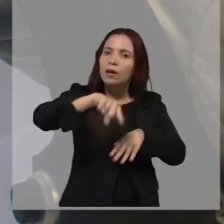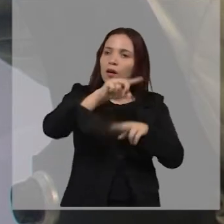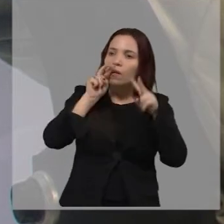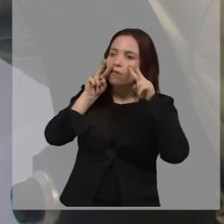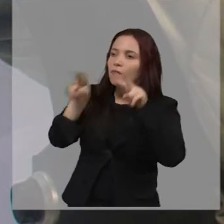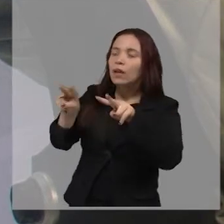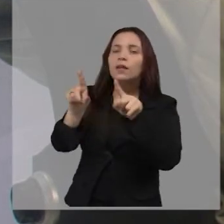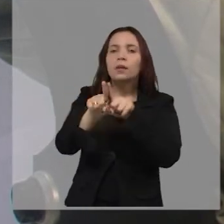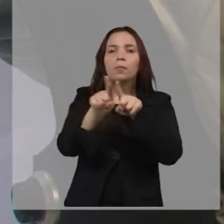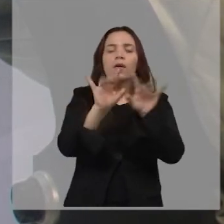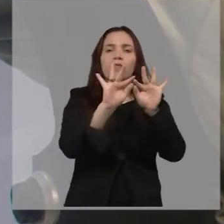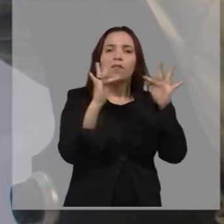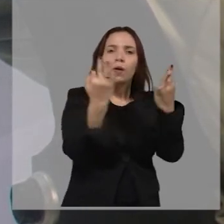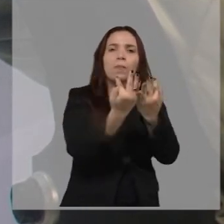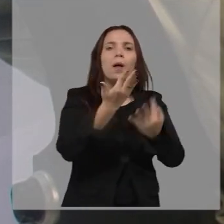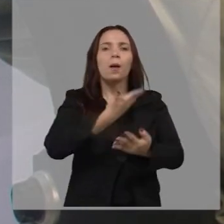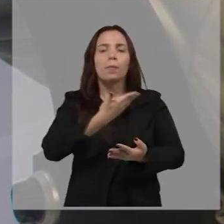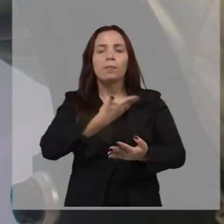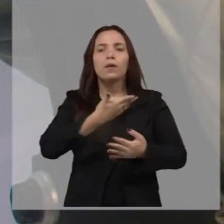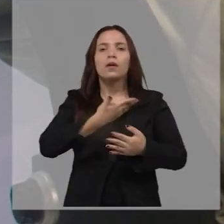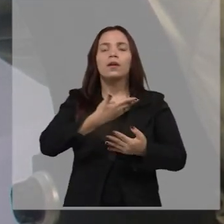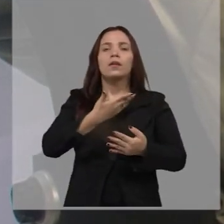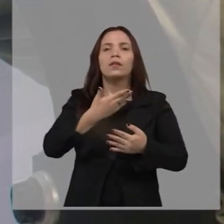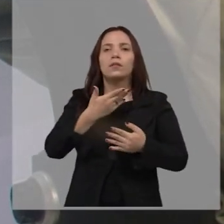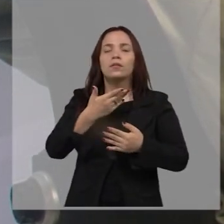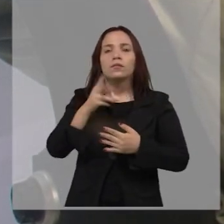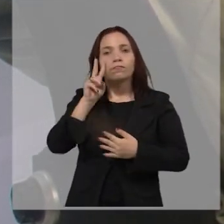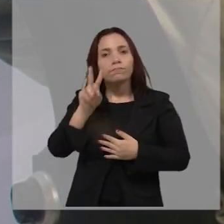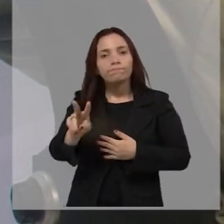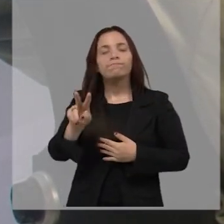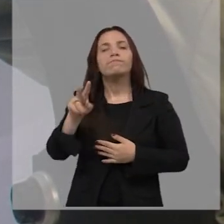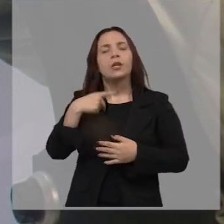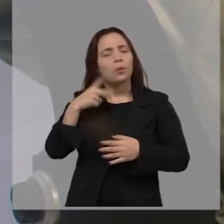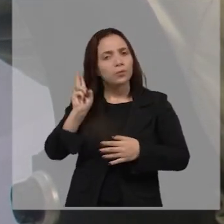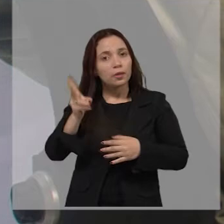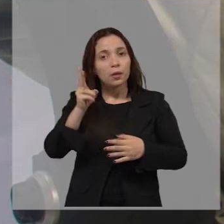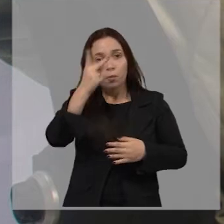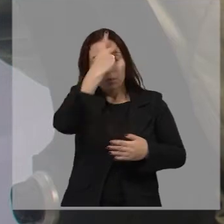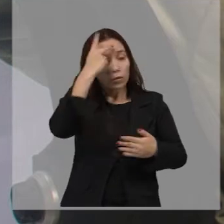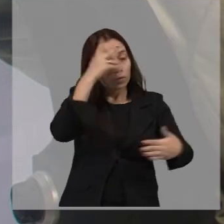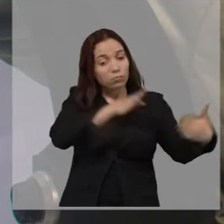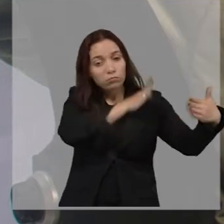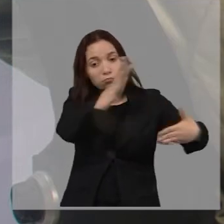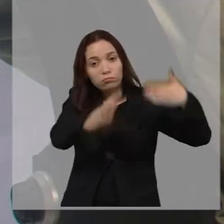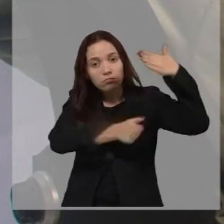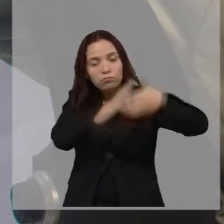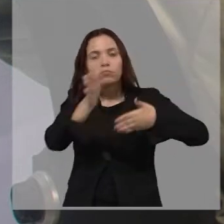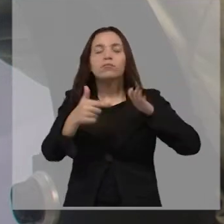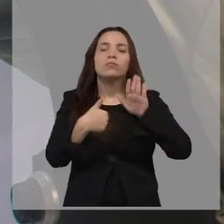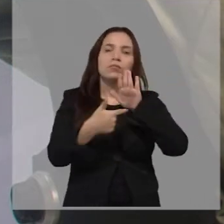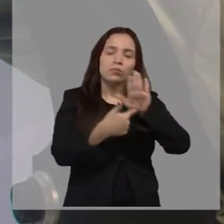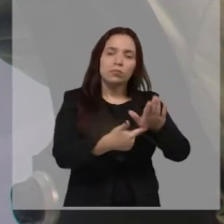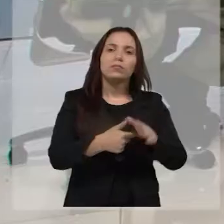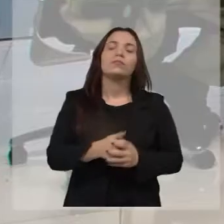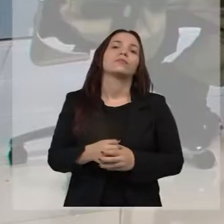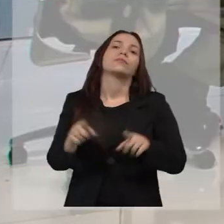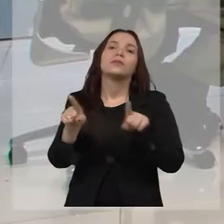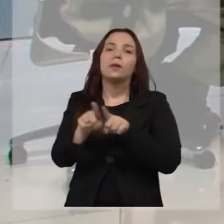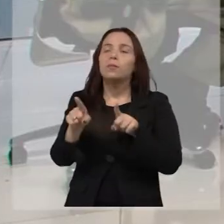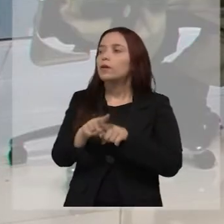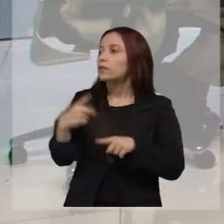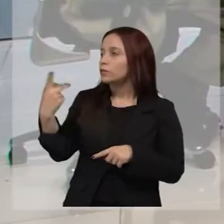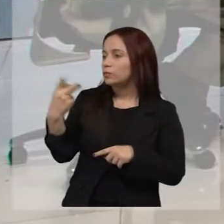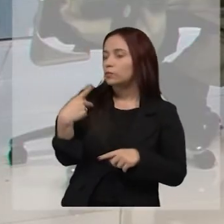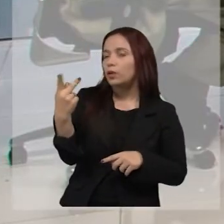mas tranquilizar a família e os amigos. Então, esse primeiro contato eu sempre gosto de fazer. Foi assim que a senhora fez comigo e